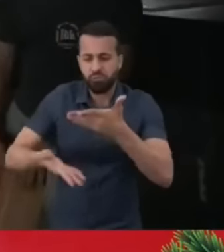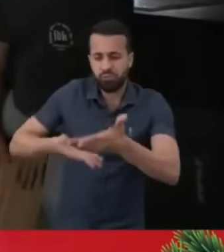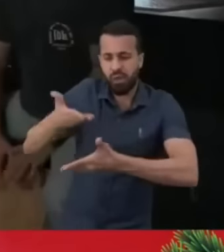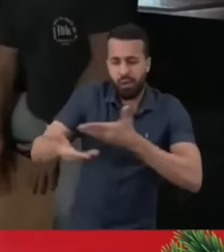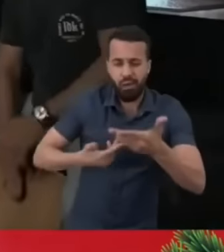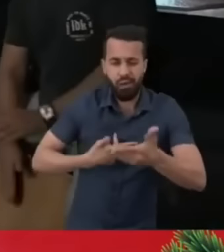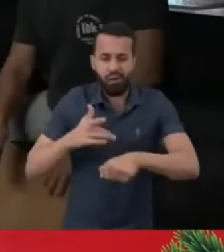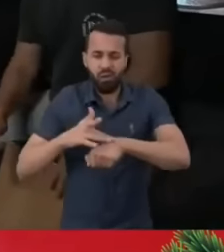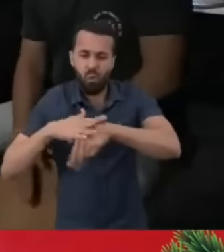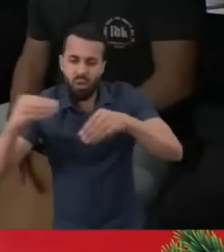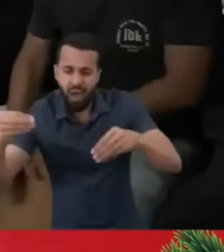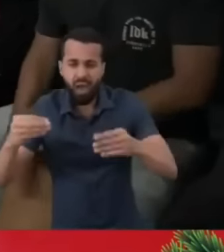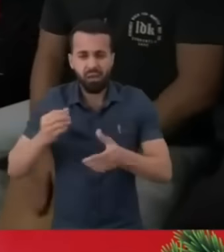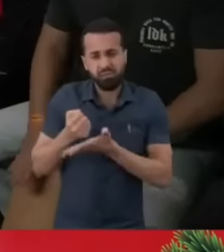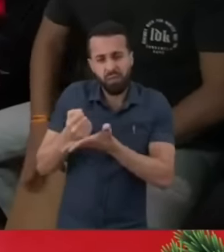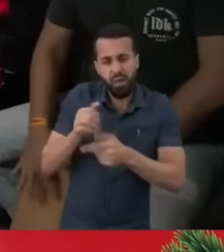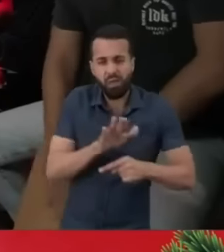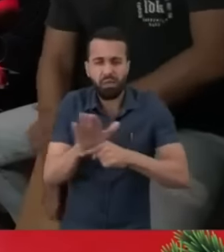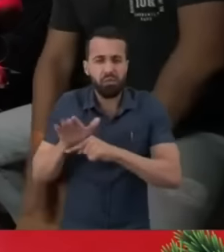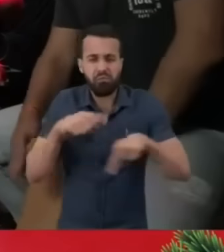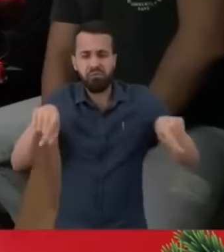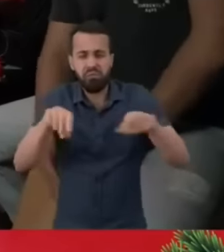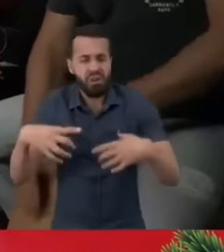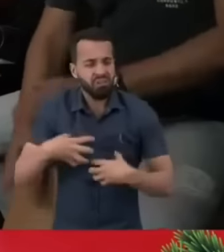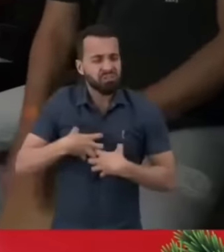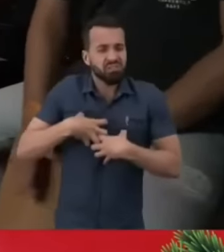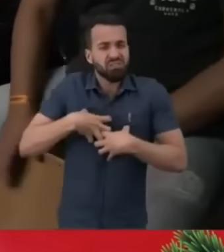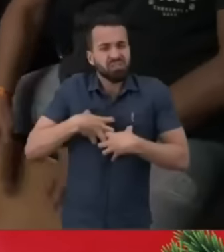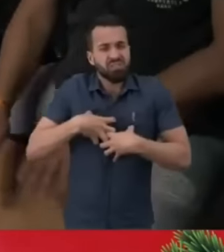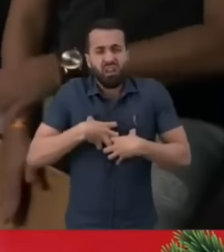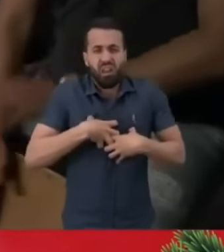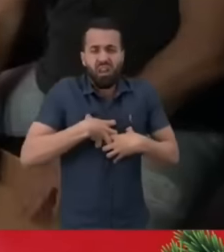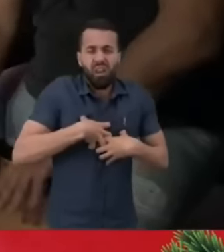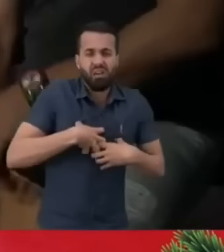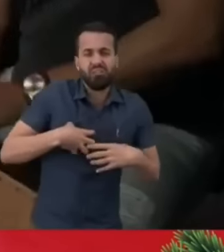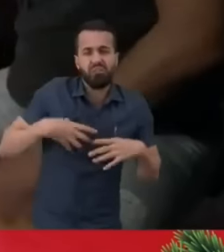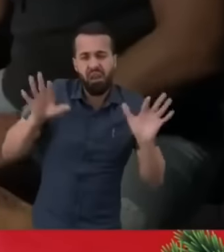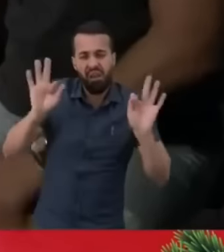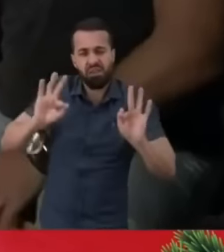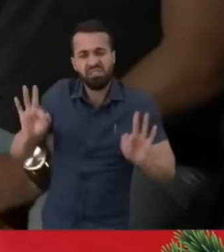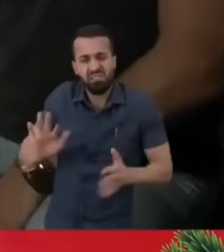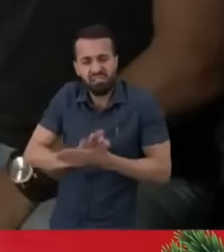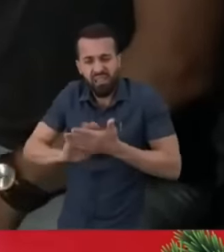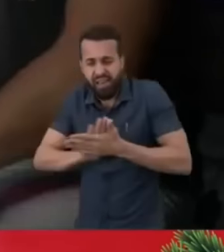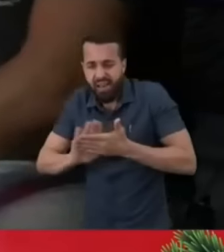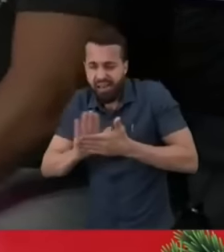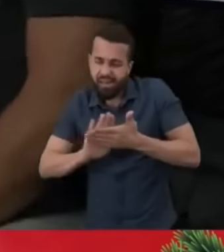curar sua força quando você não se sentia feliz.